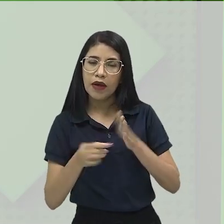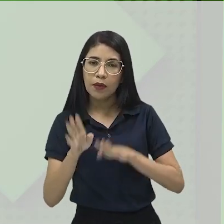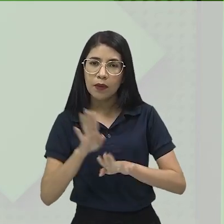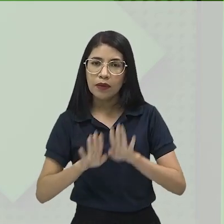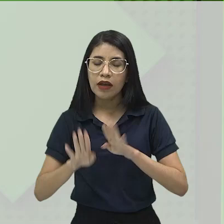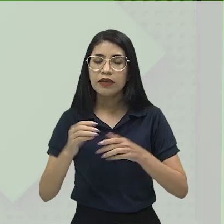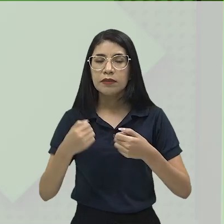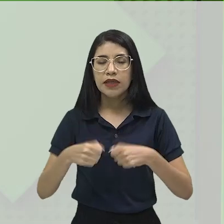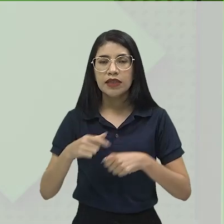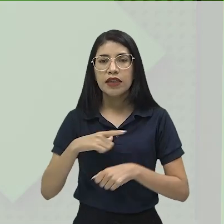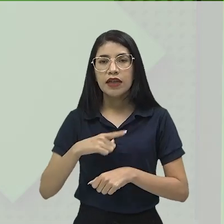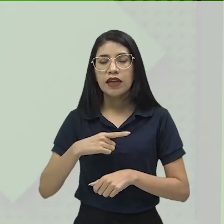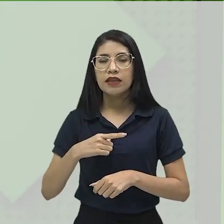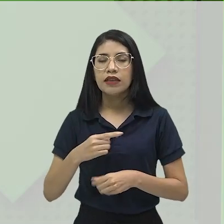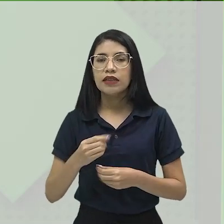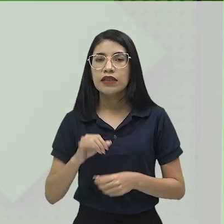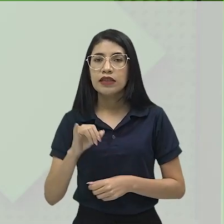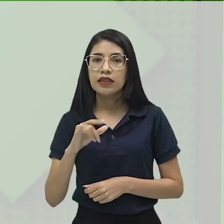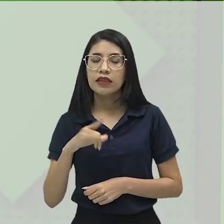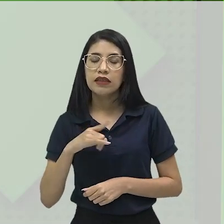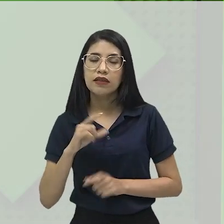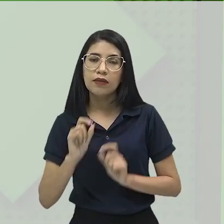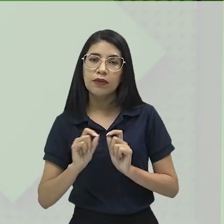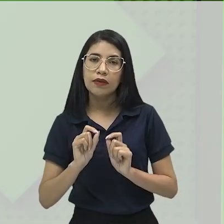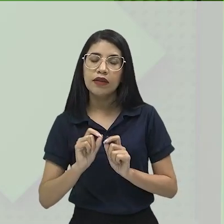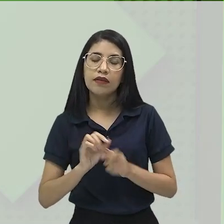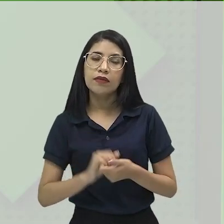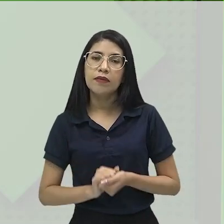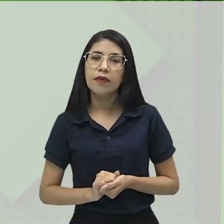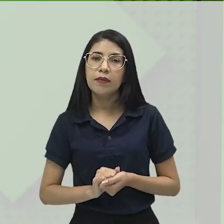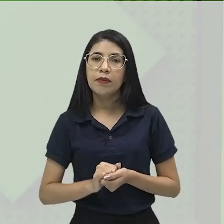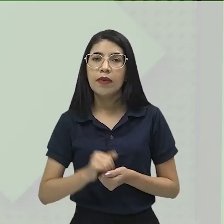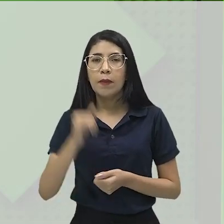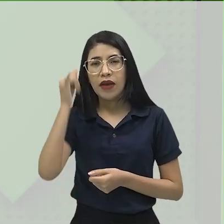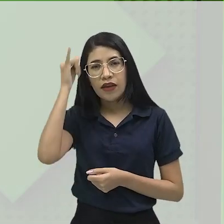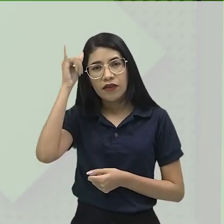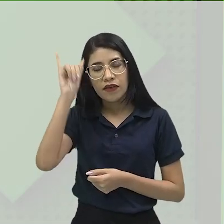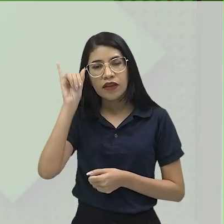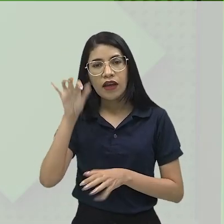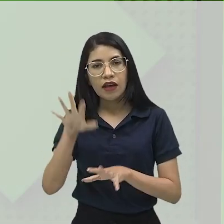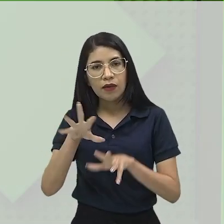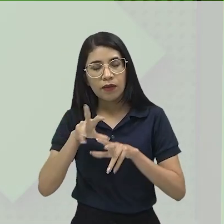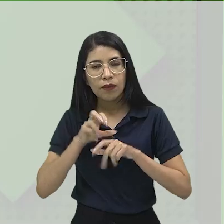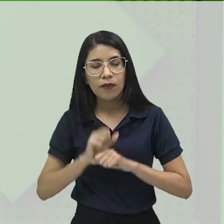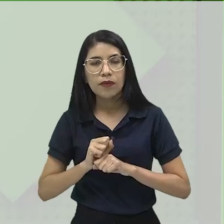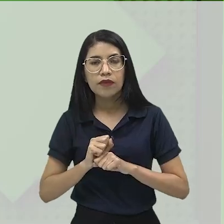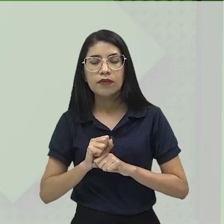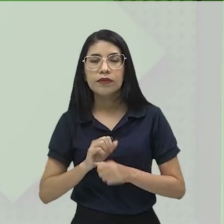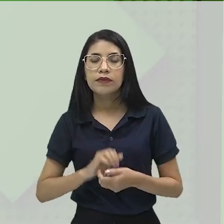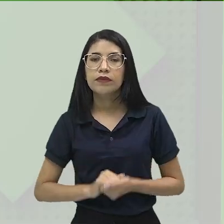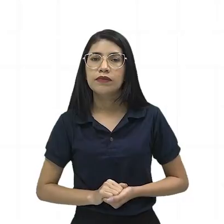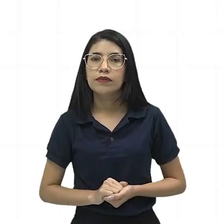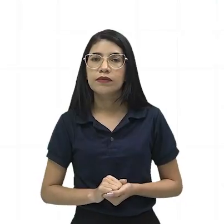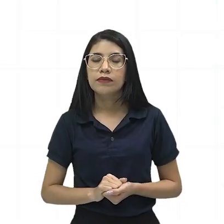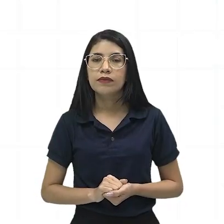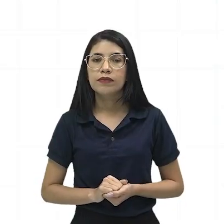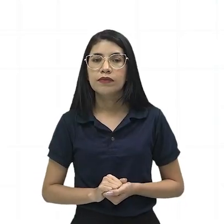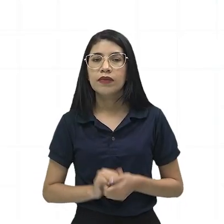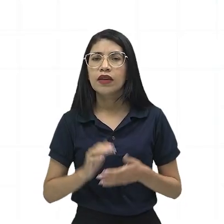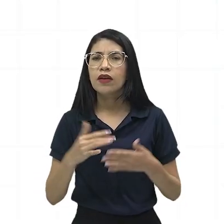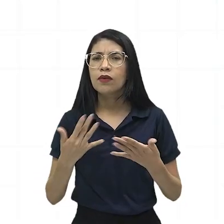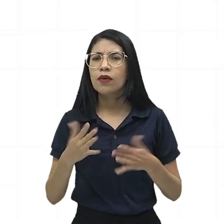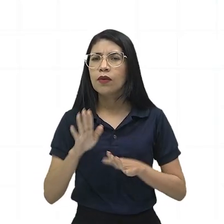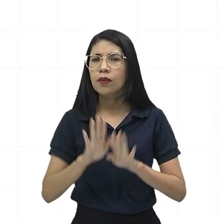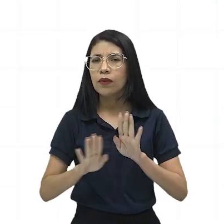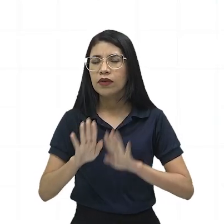precisa ter diante, né, dessa ameaça, desse possível contato com esses micro-organismos. E quais